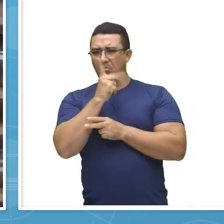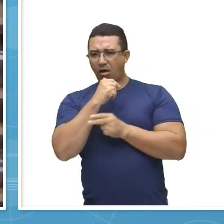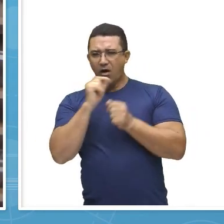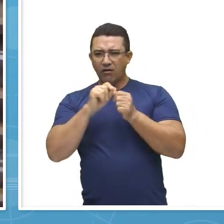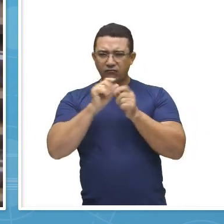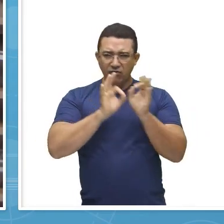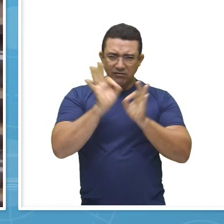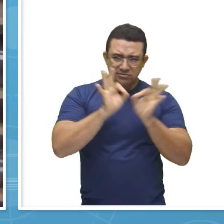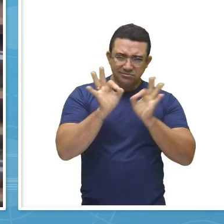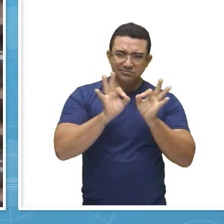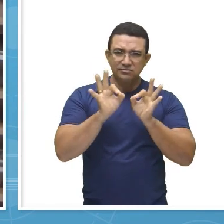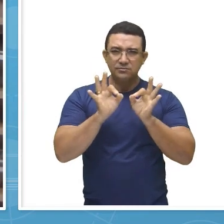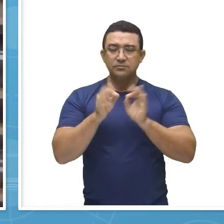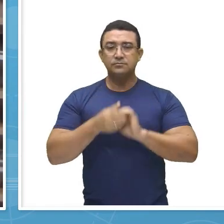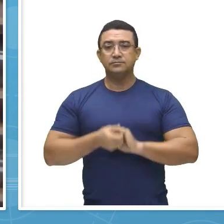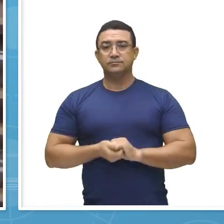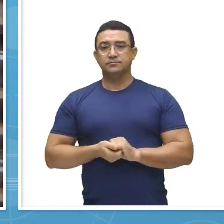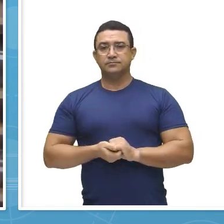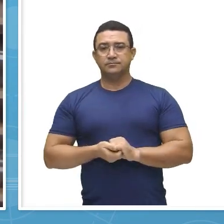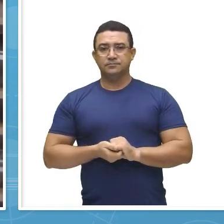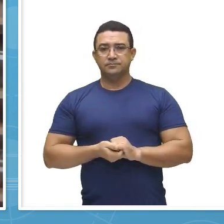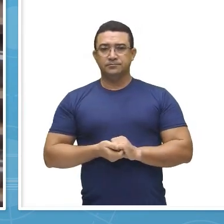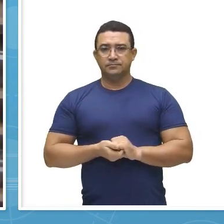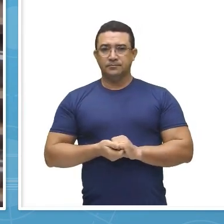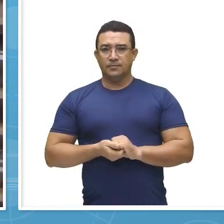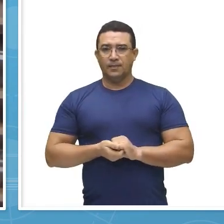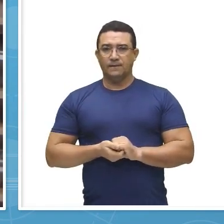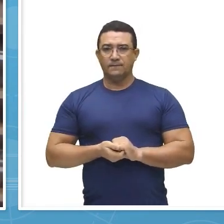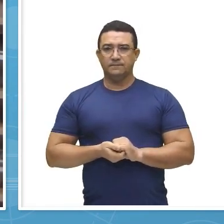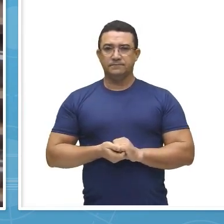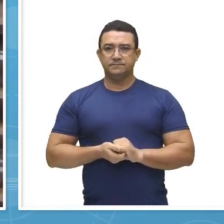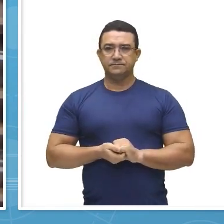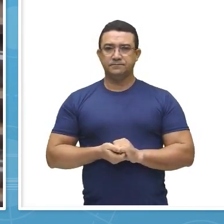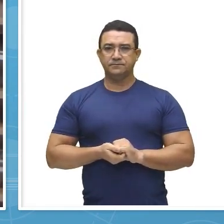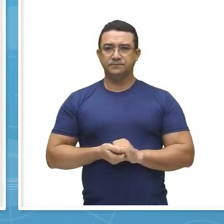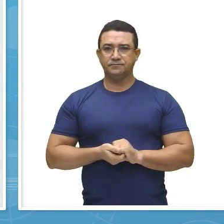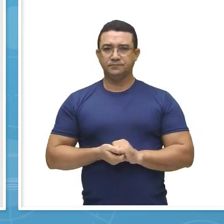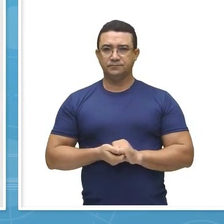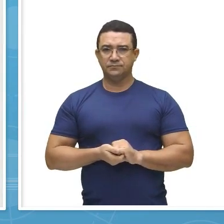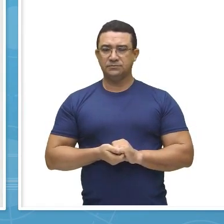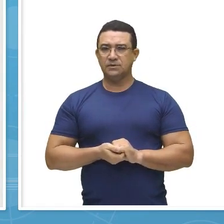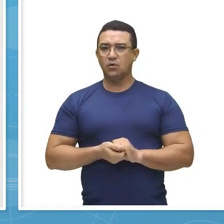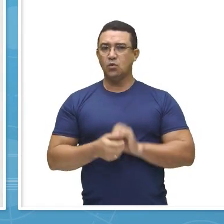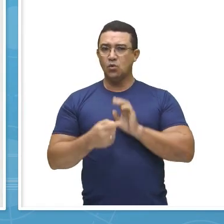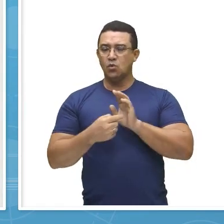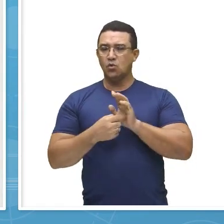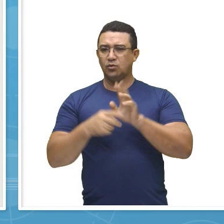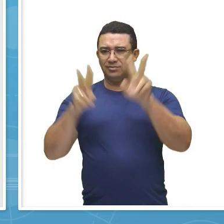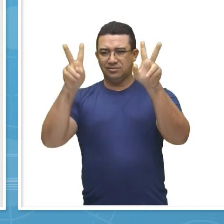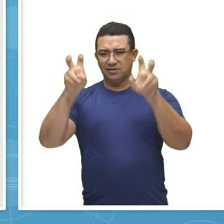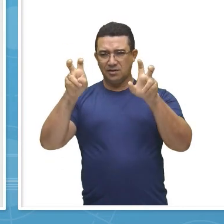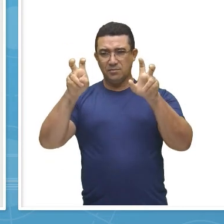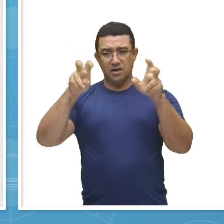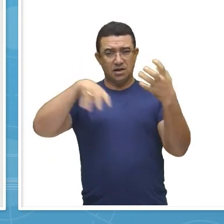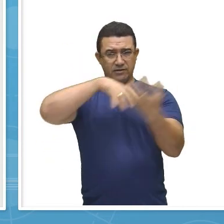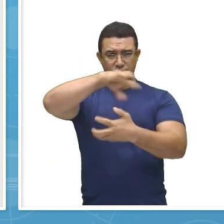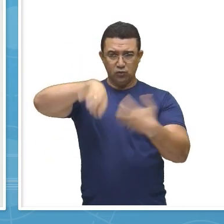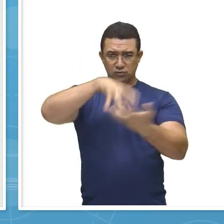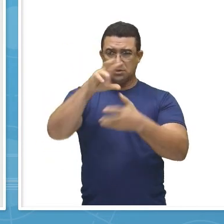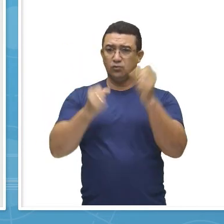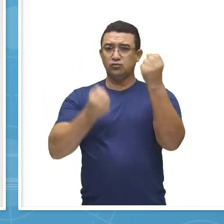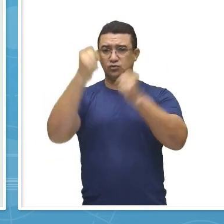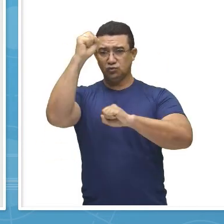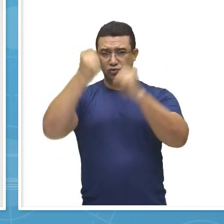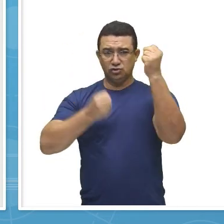E o nosso enunciado, olha do que ele fala da Revolução Industrial. Então, olha